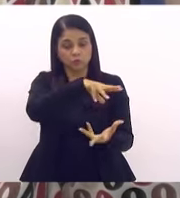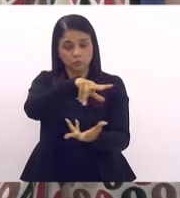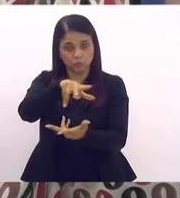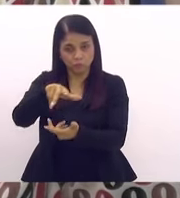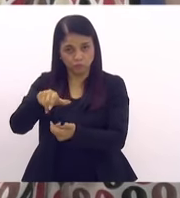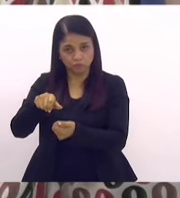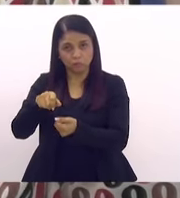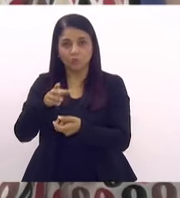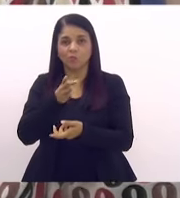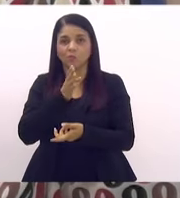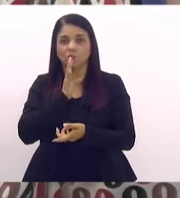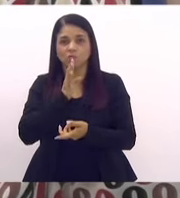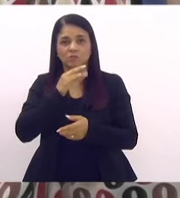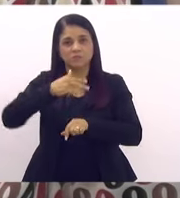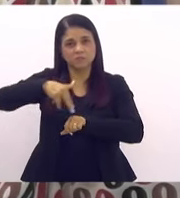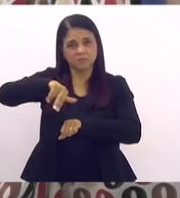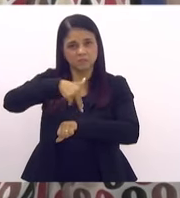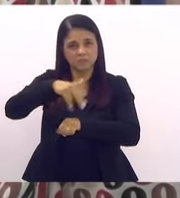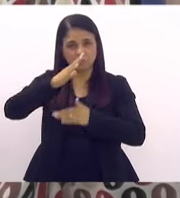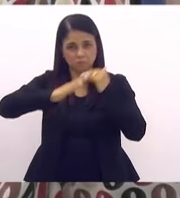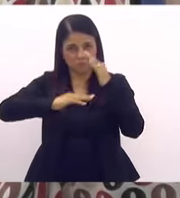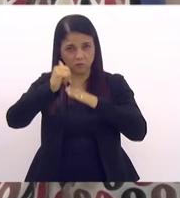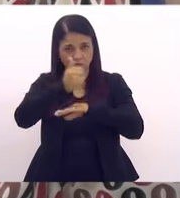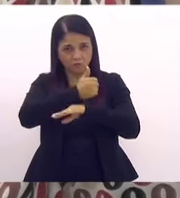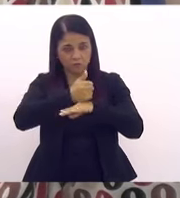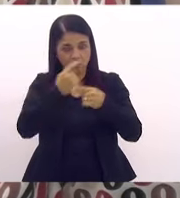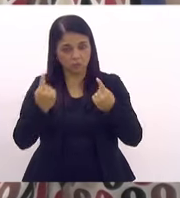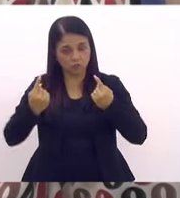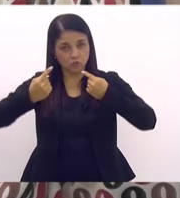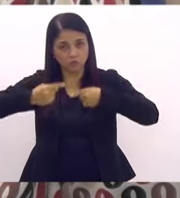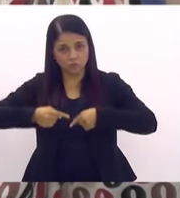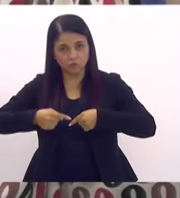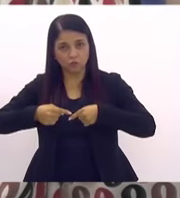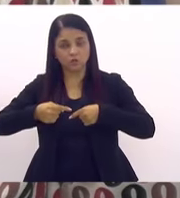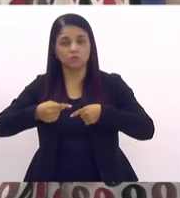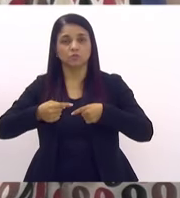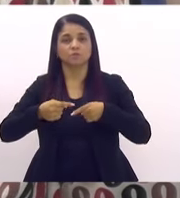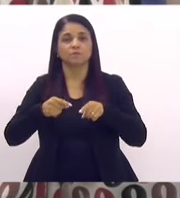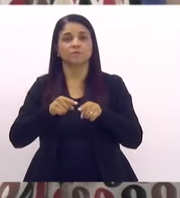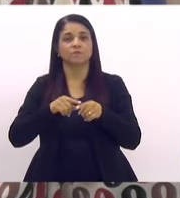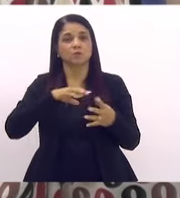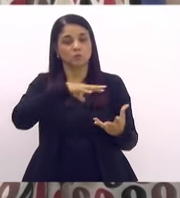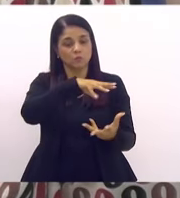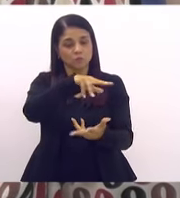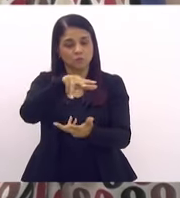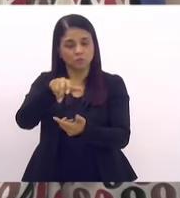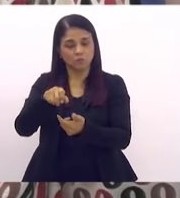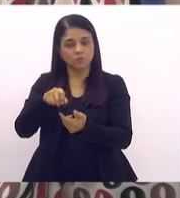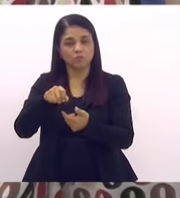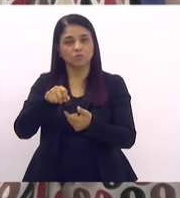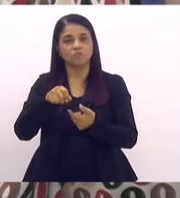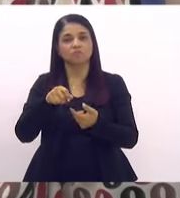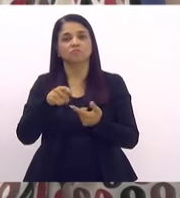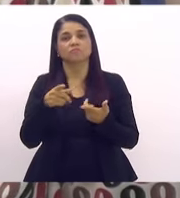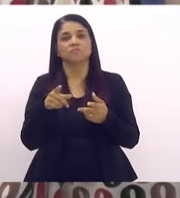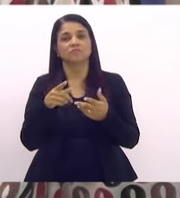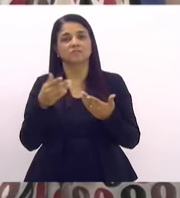consagrado. Dançarinos profissionais disputando torneios por todo o planeta, além de uma forma popular de